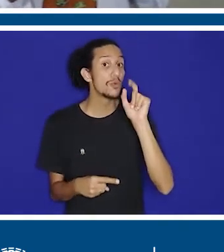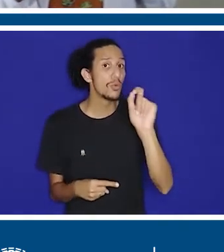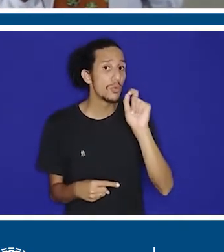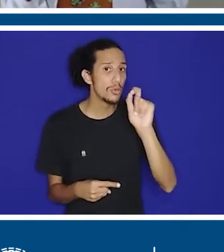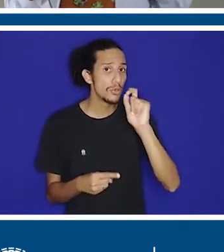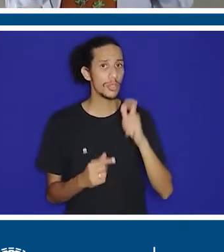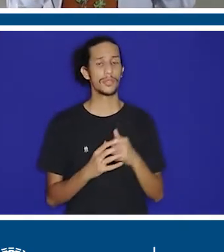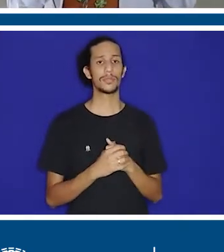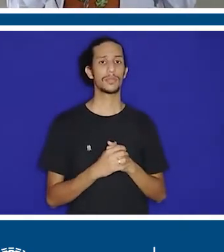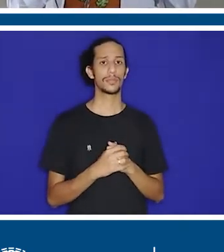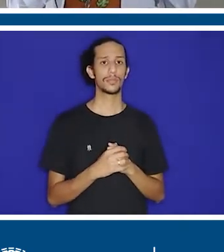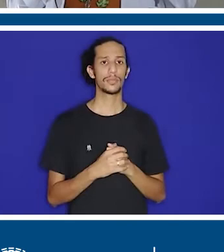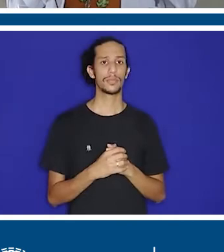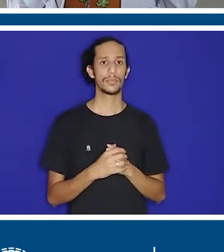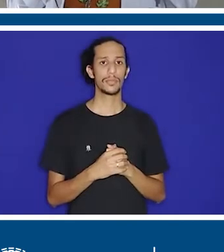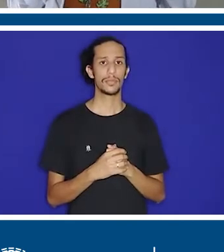sempre